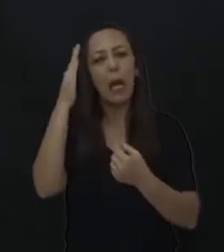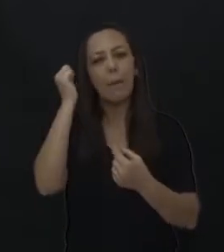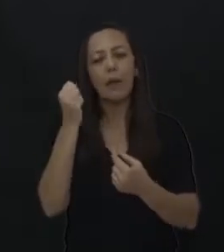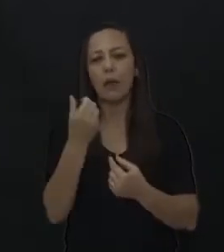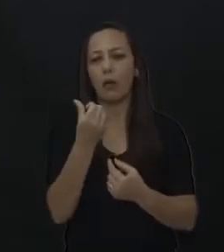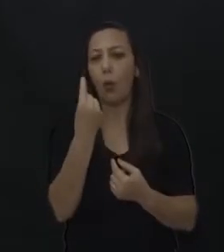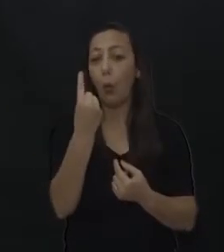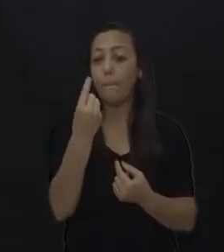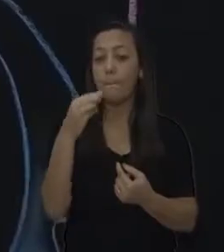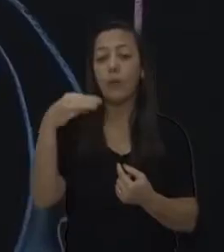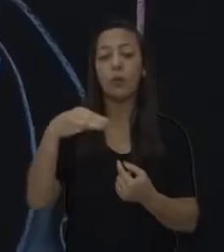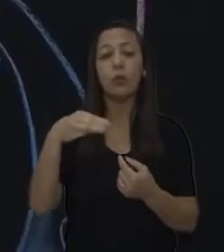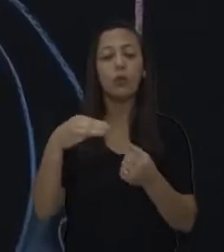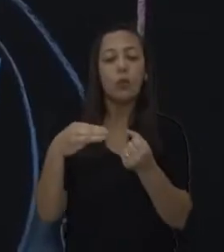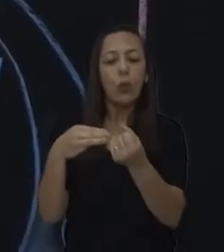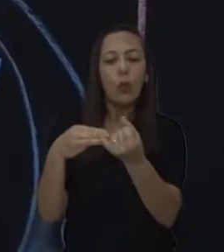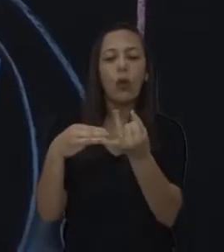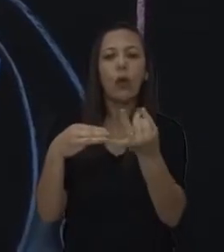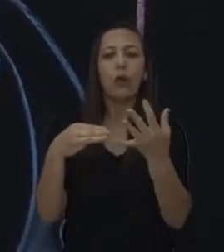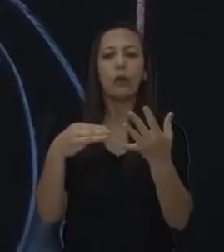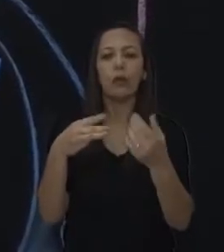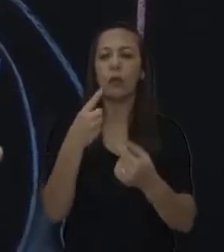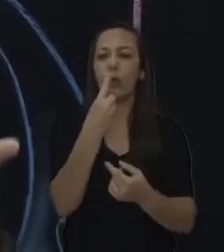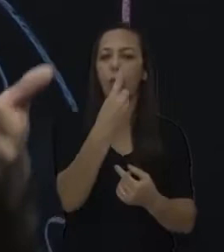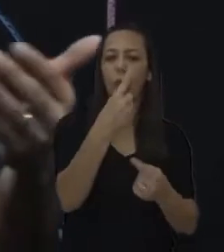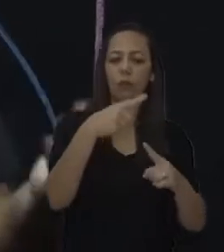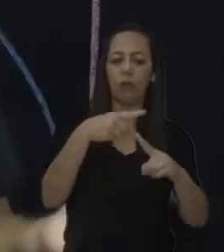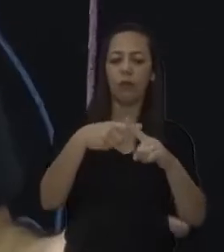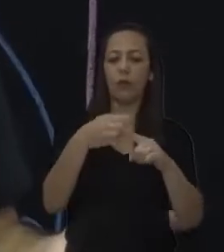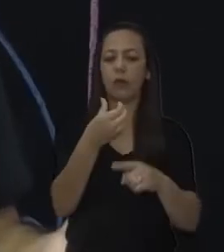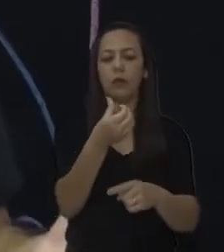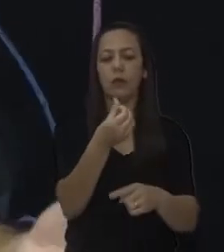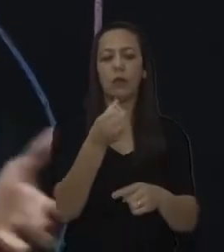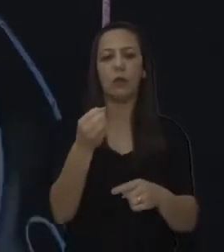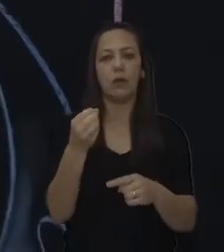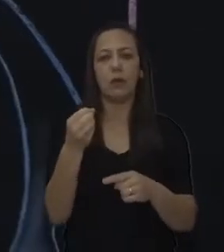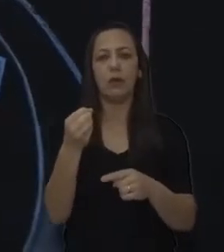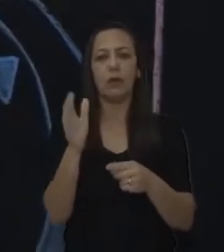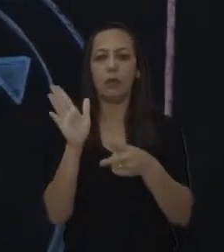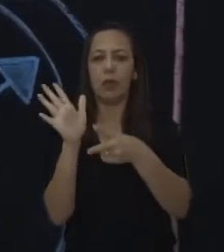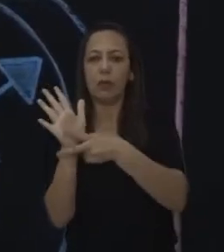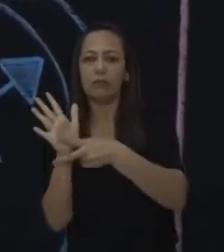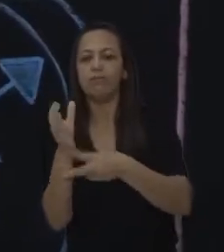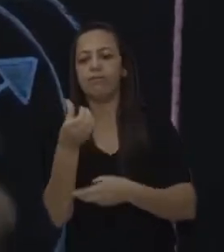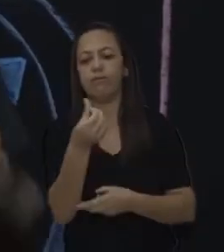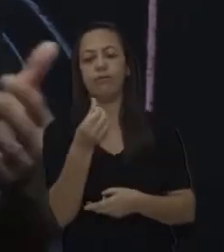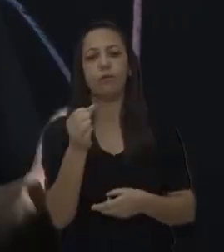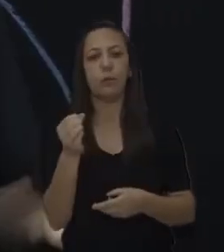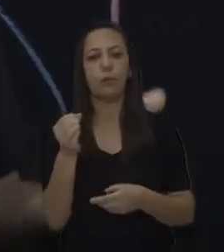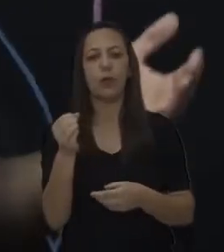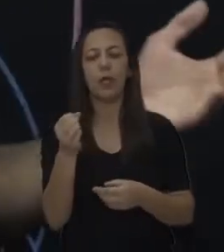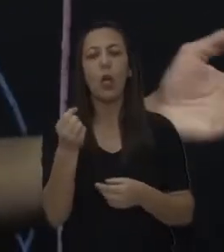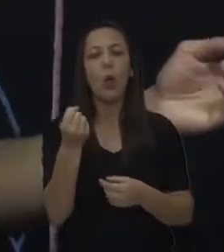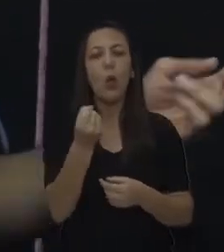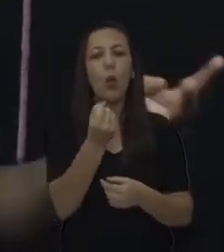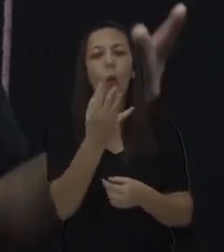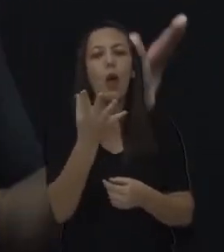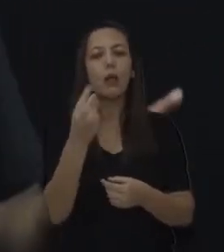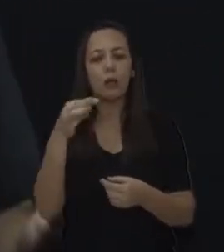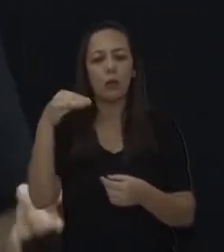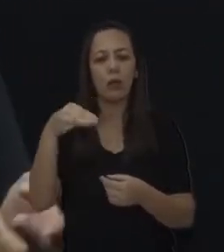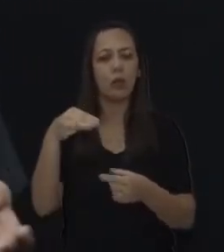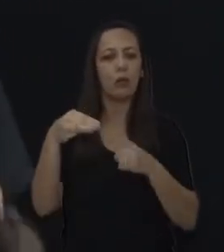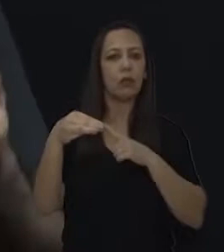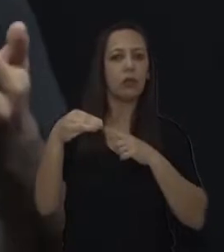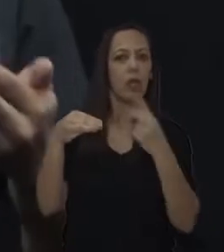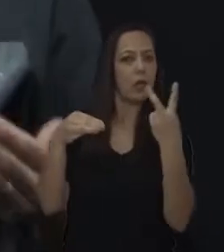a multiplicação. 1 vezes 60 é igual a 60. Se eu quero saber quantos minutos existem em